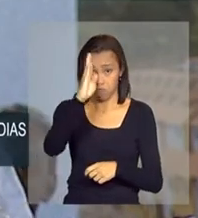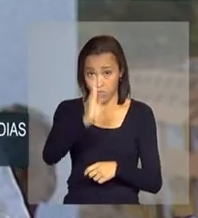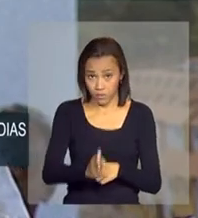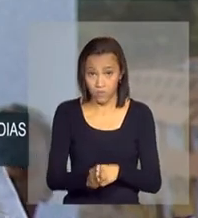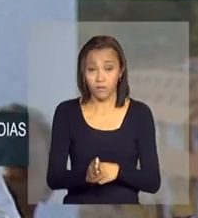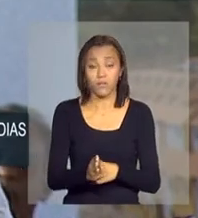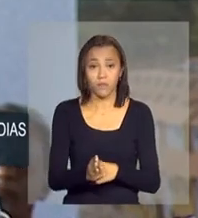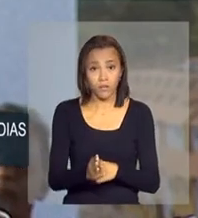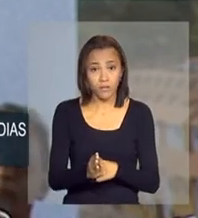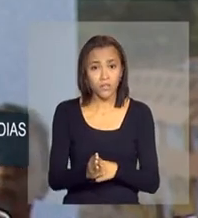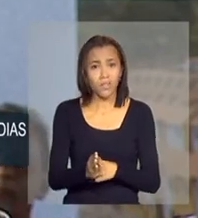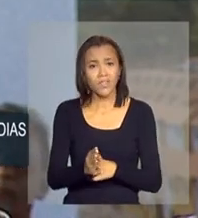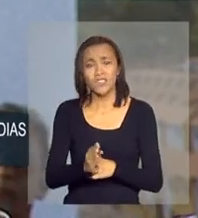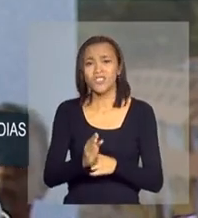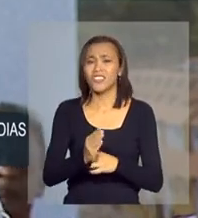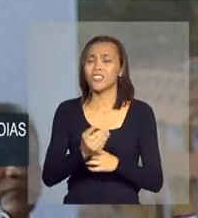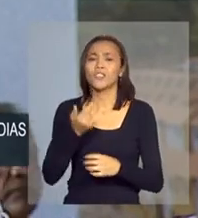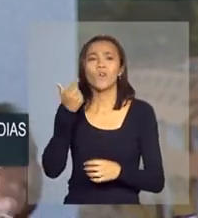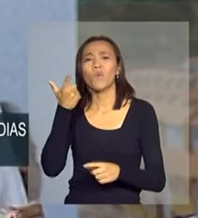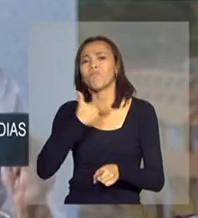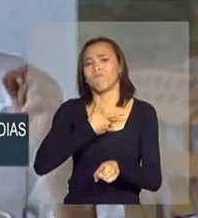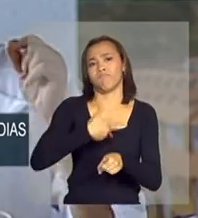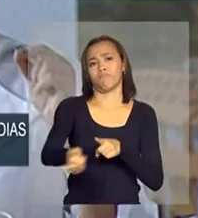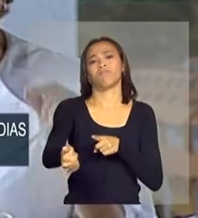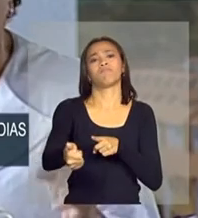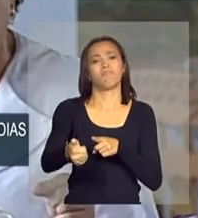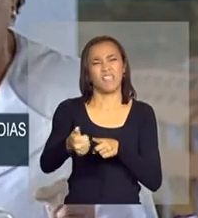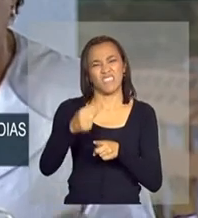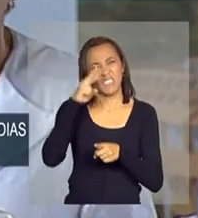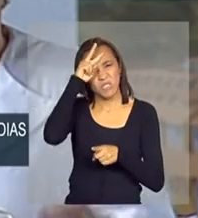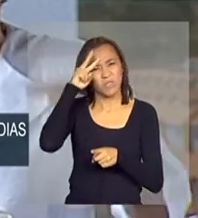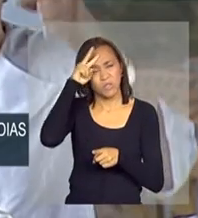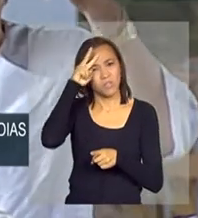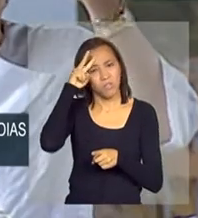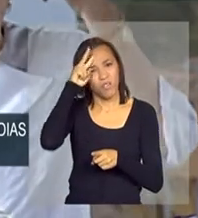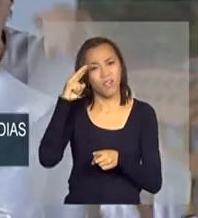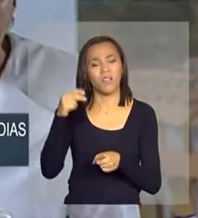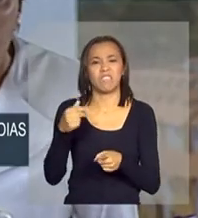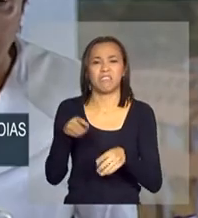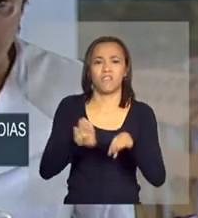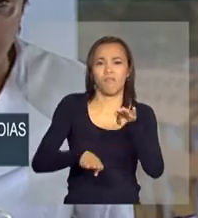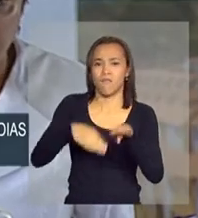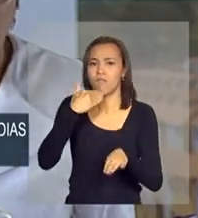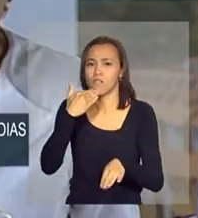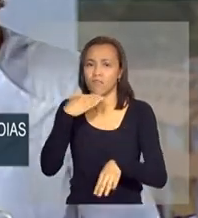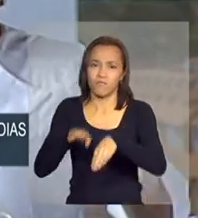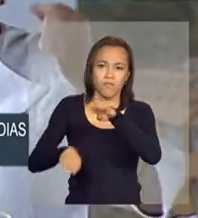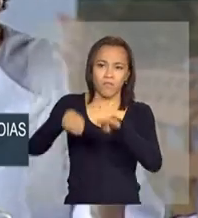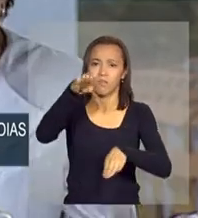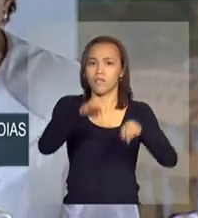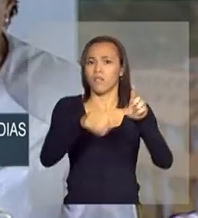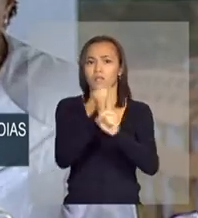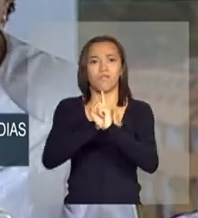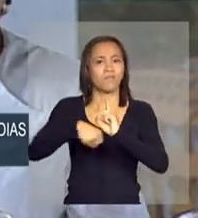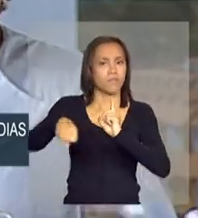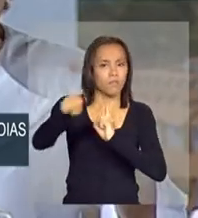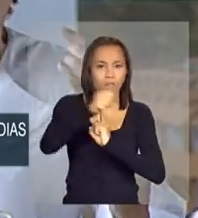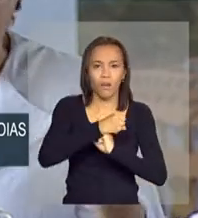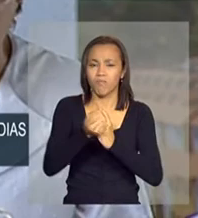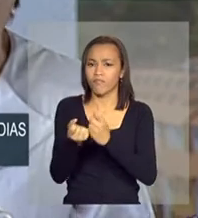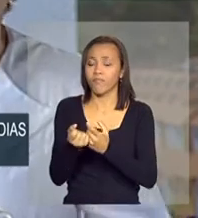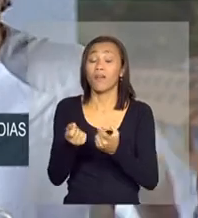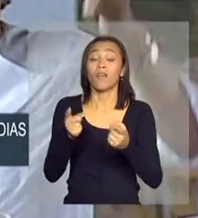de superar essa fase da nossa história de desigualdade que é